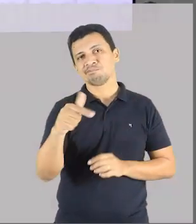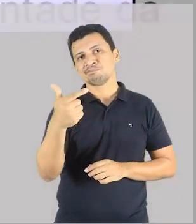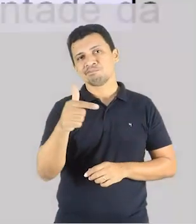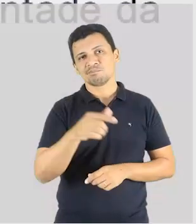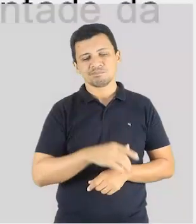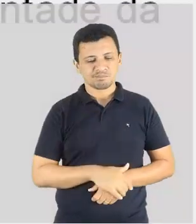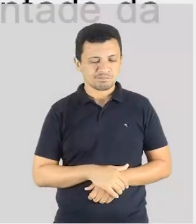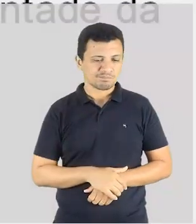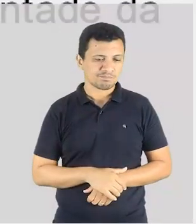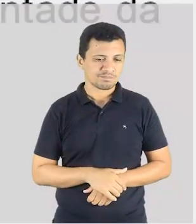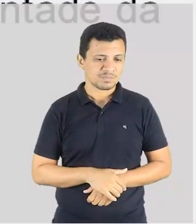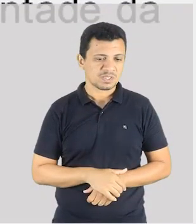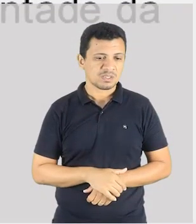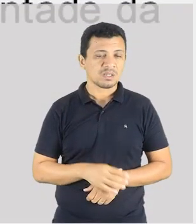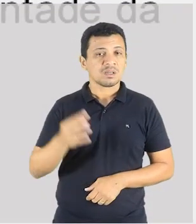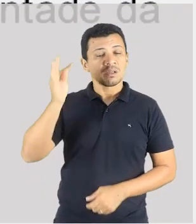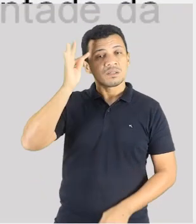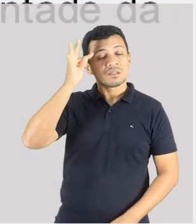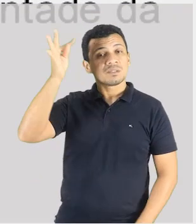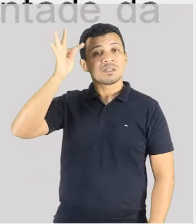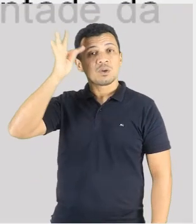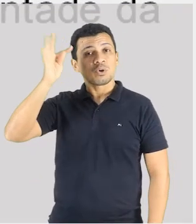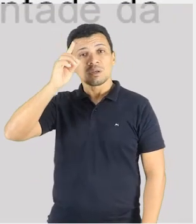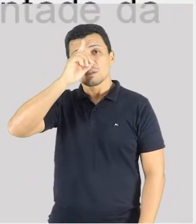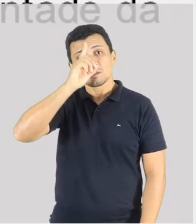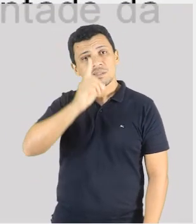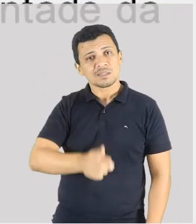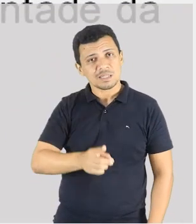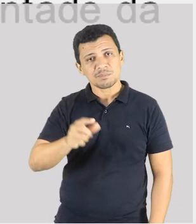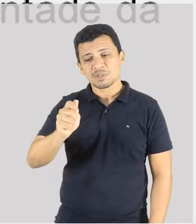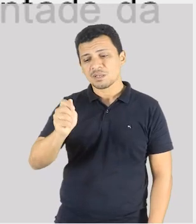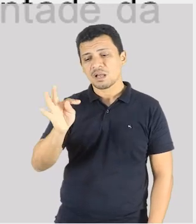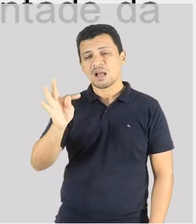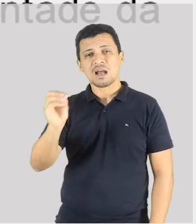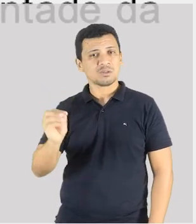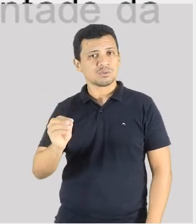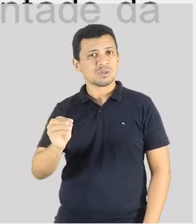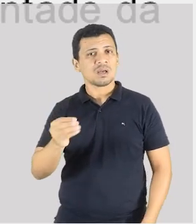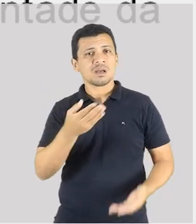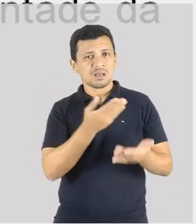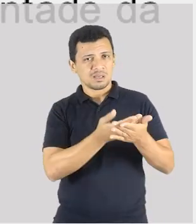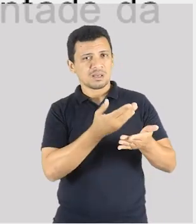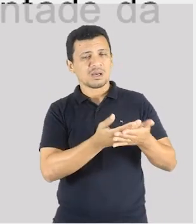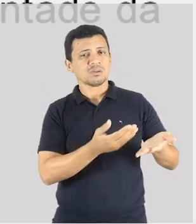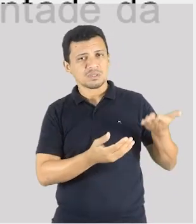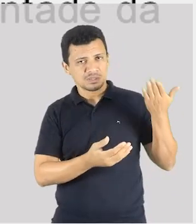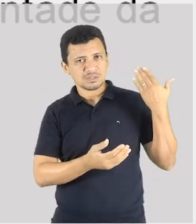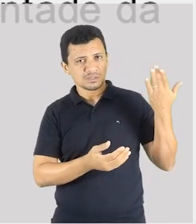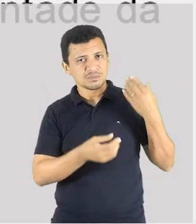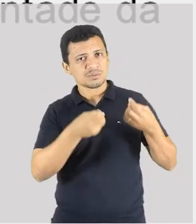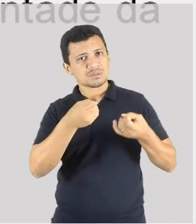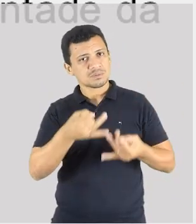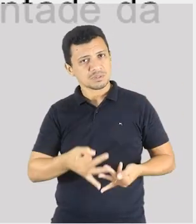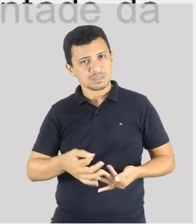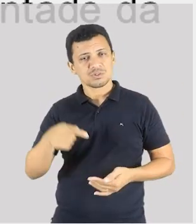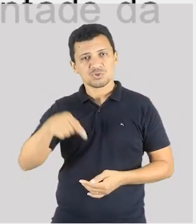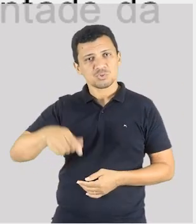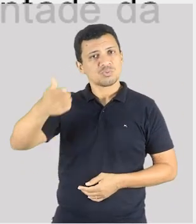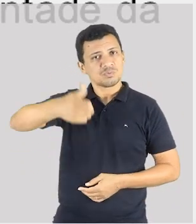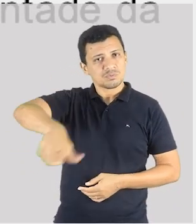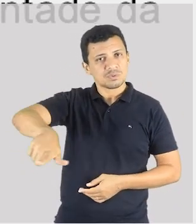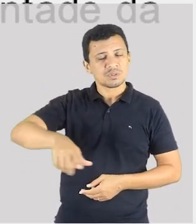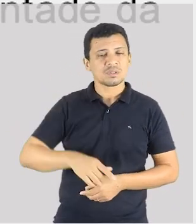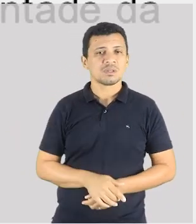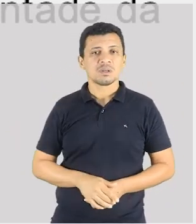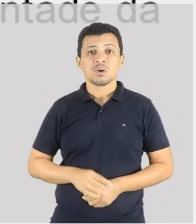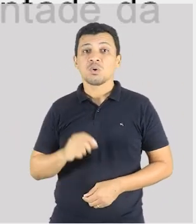Dentro da teoria dos atos determinantes, que nós já falamos também nas aulas anteriores, mas que é importante trazer aqui novamente, eu tenho que